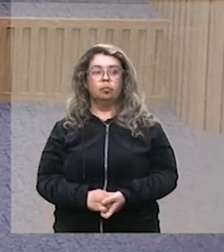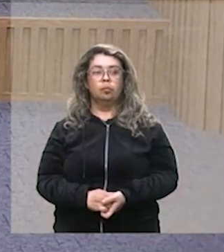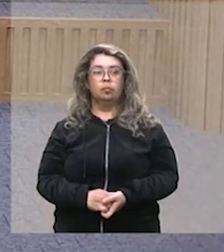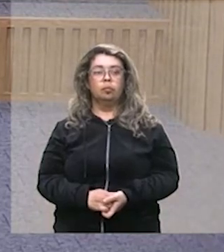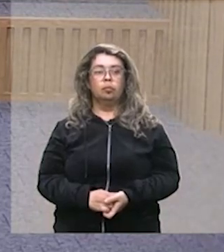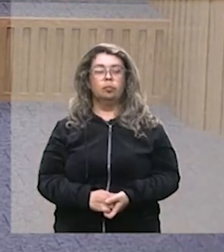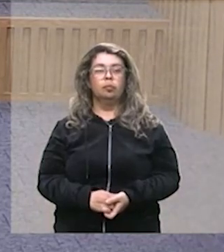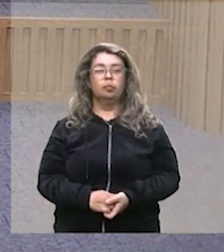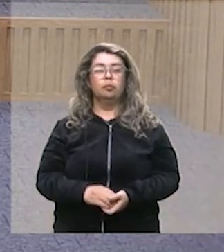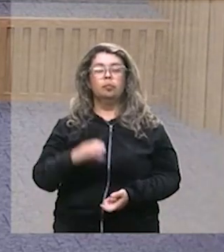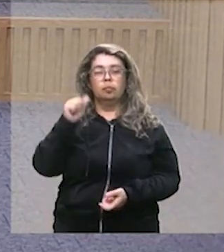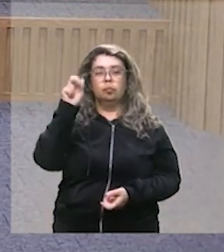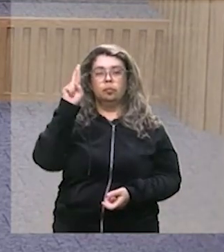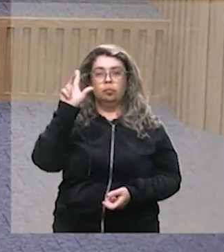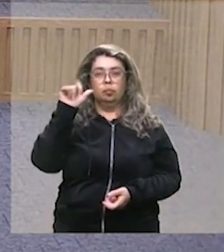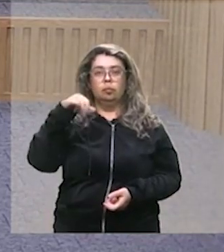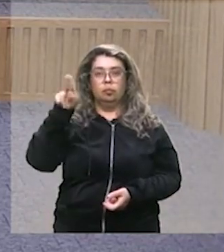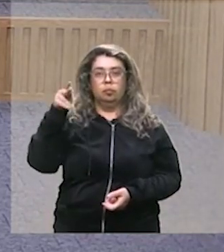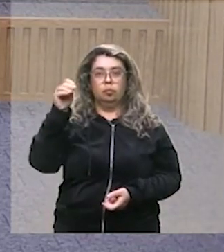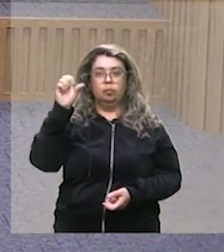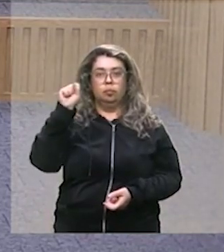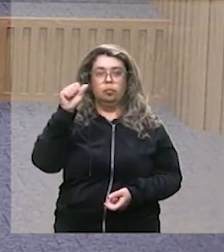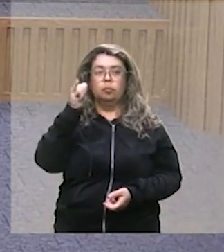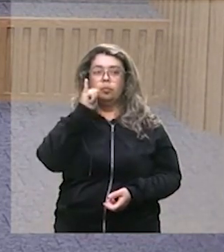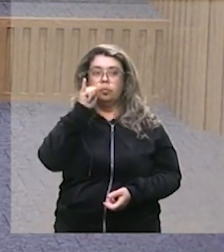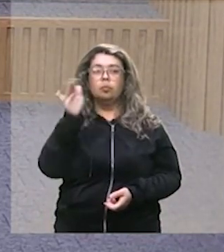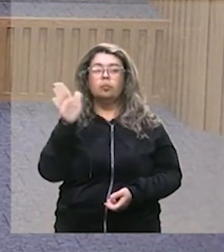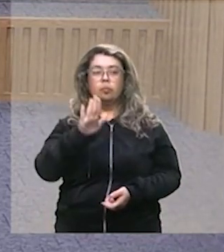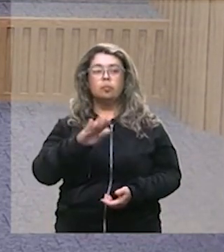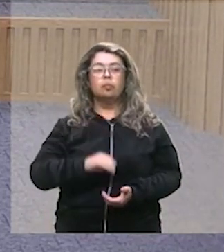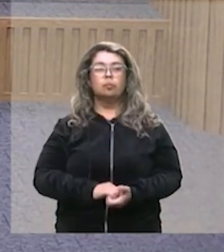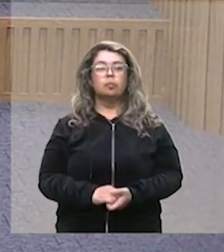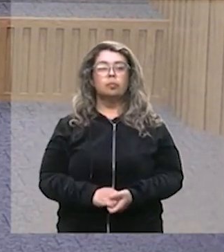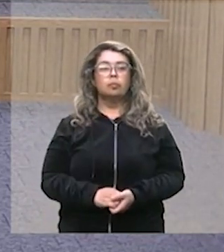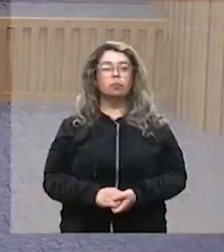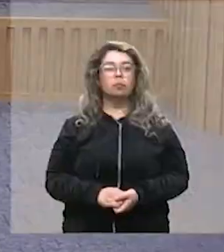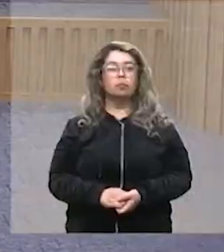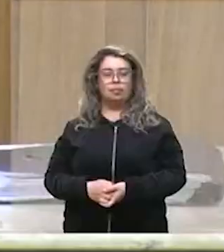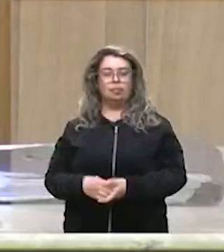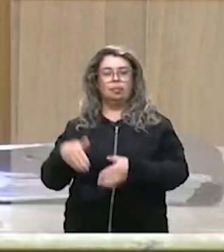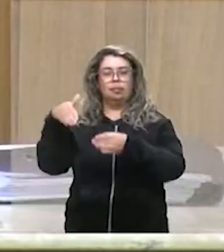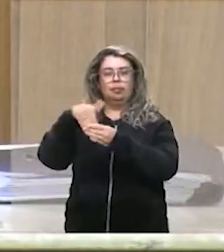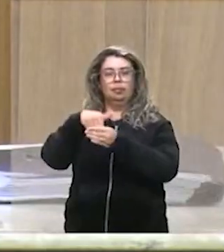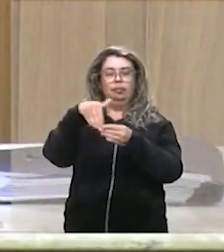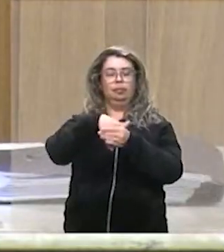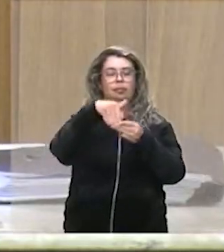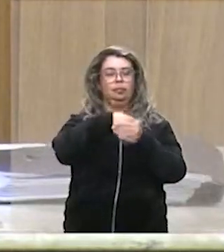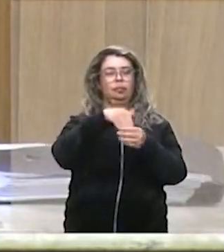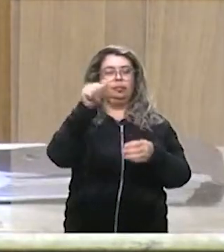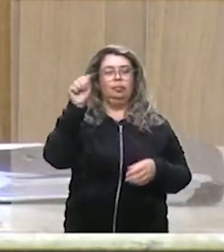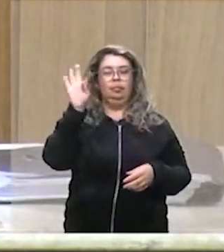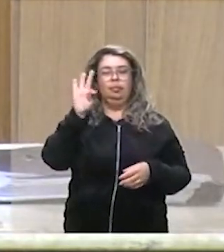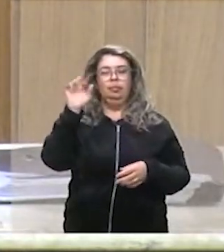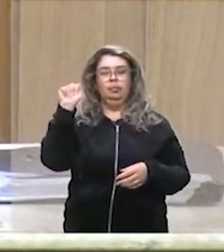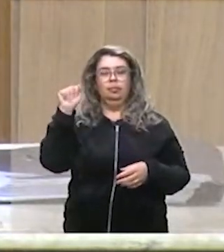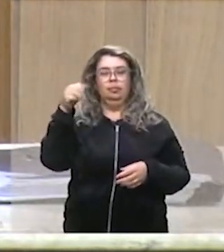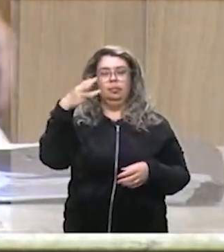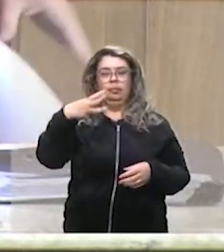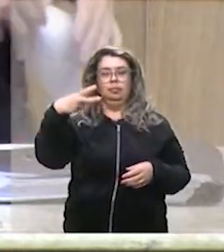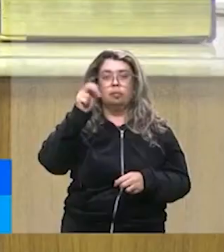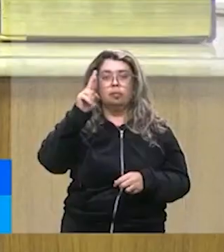a vigésima oitava sessão ordinária iniciou com a leitura do relatório da CPI que investigou a administração da Fema